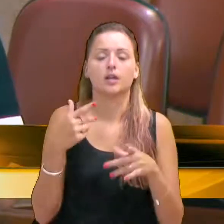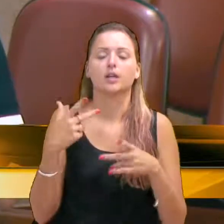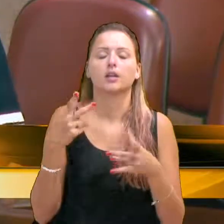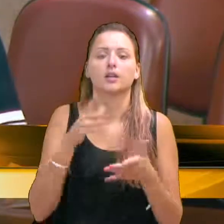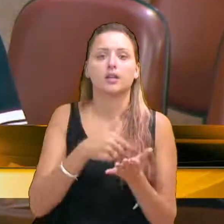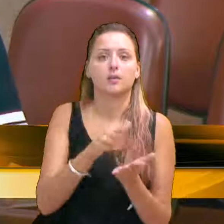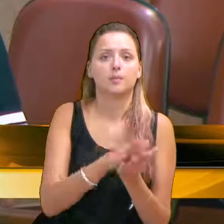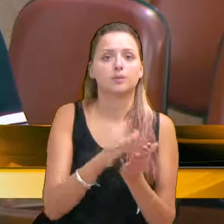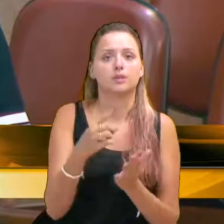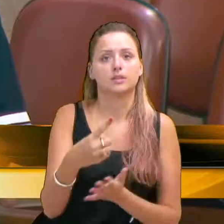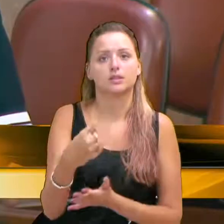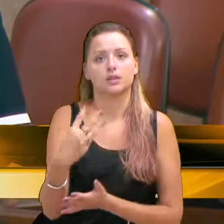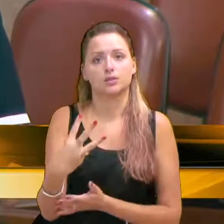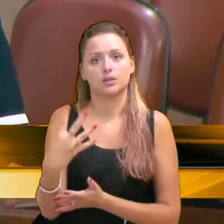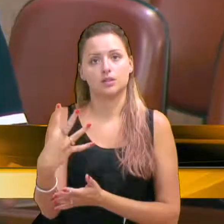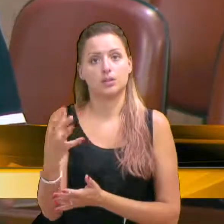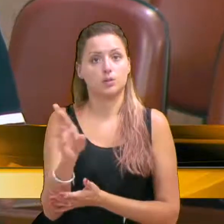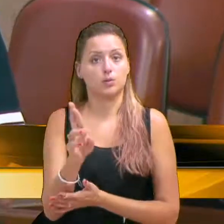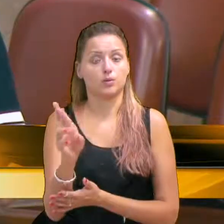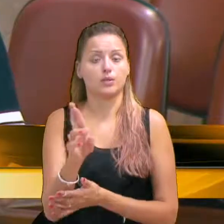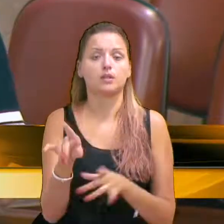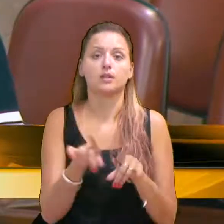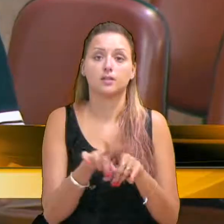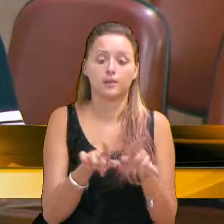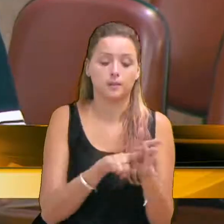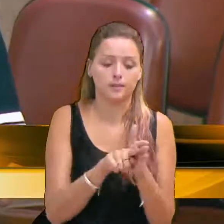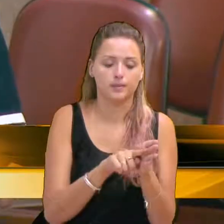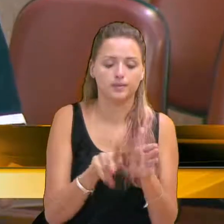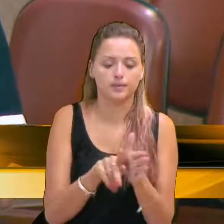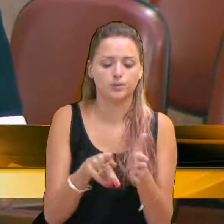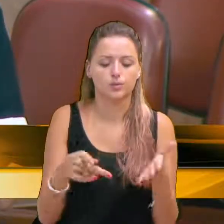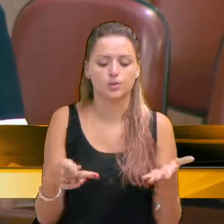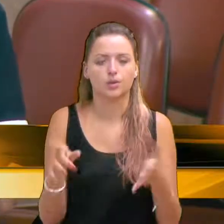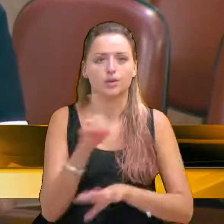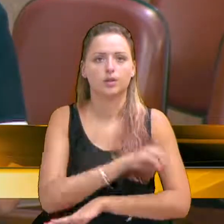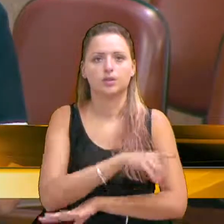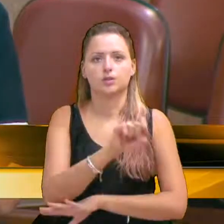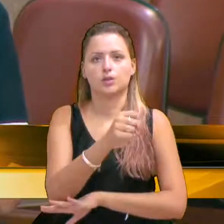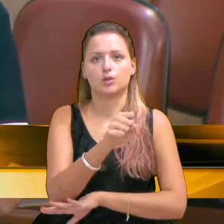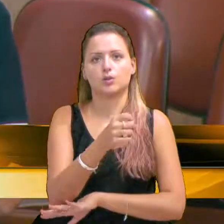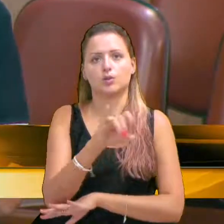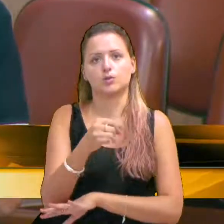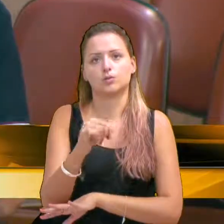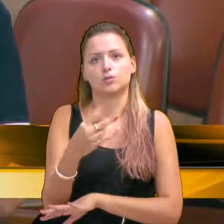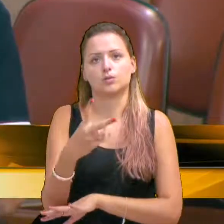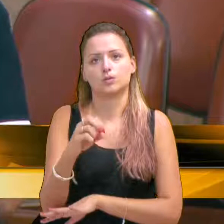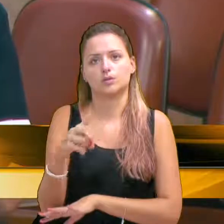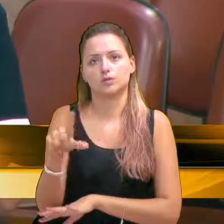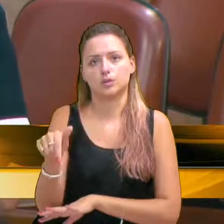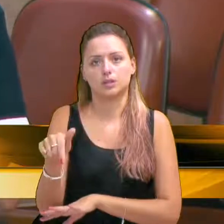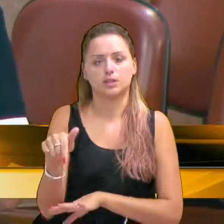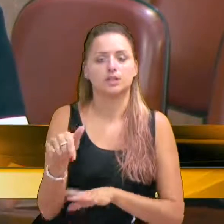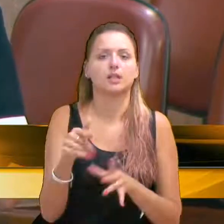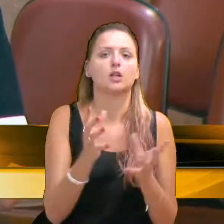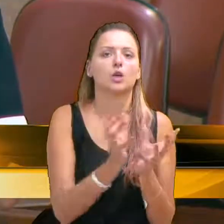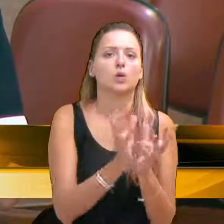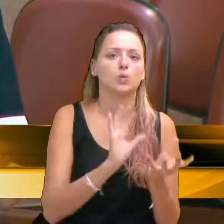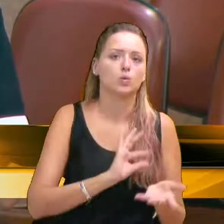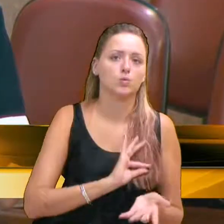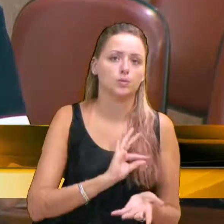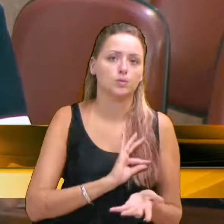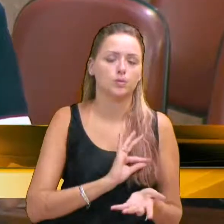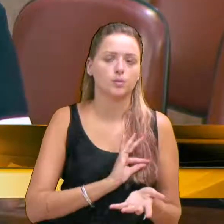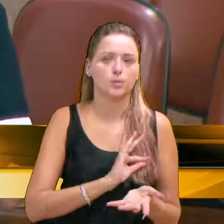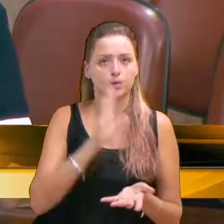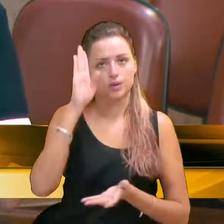130,16. Conforme matéria também do Jornal Pioneiro do dia 8 de janeiro de 2017, o Comando Rodoviário da Brigada